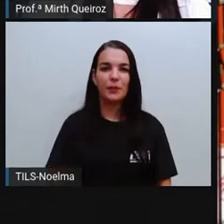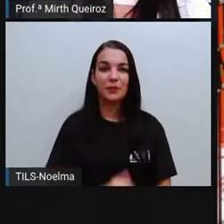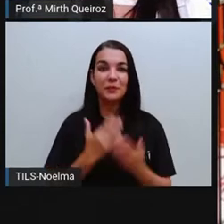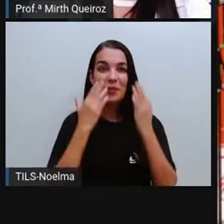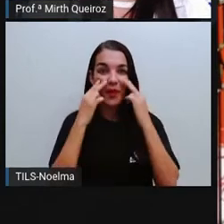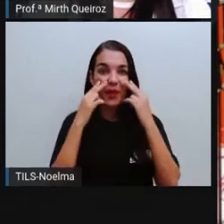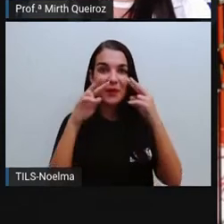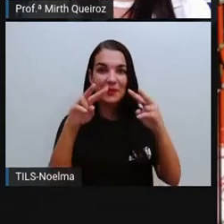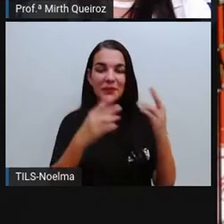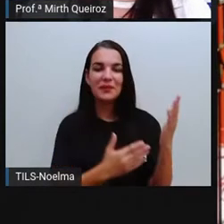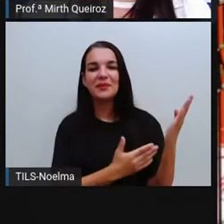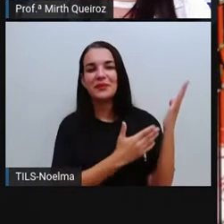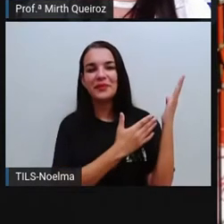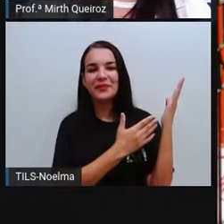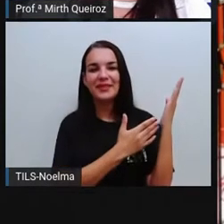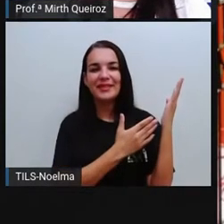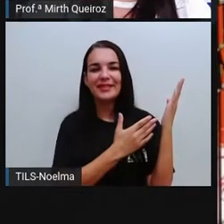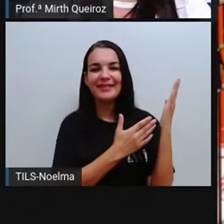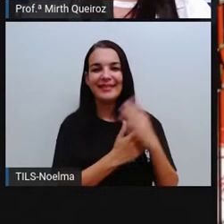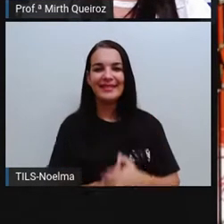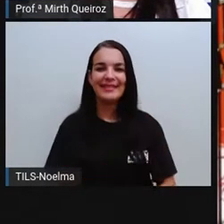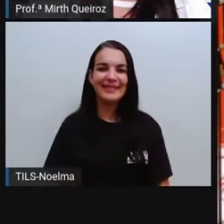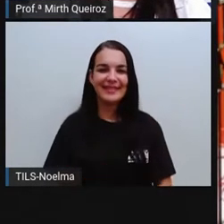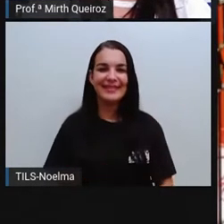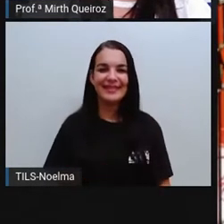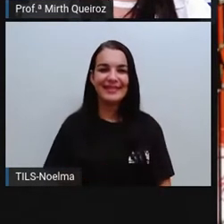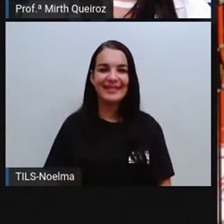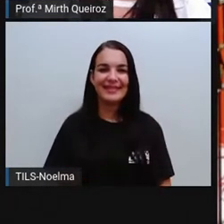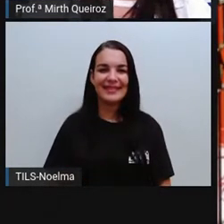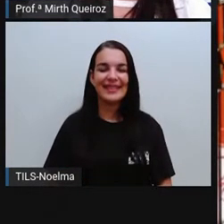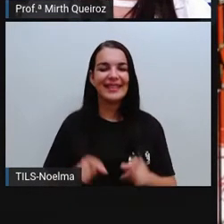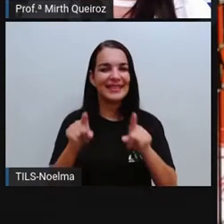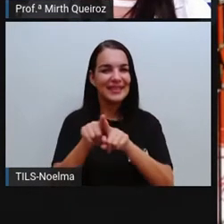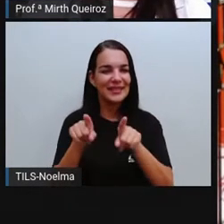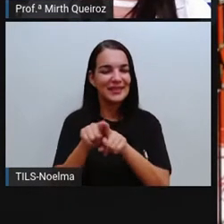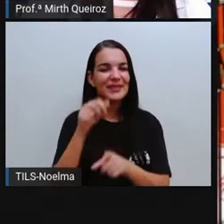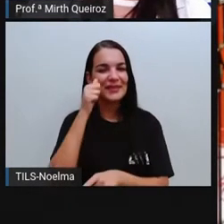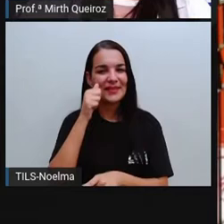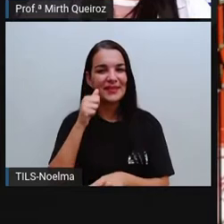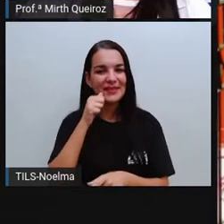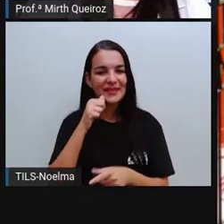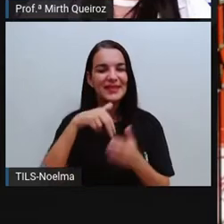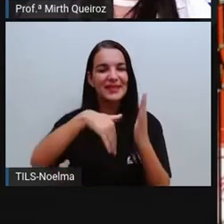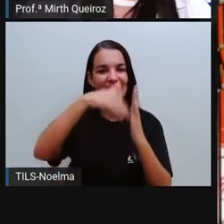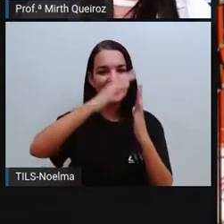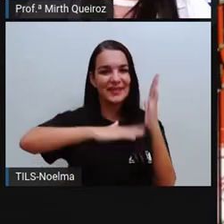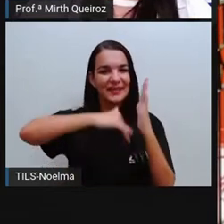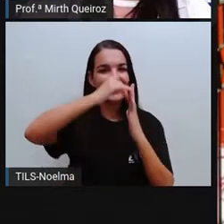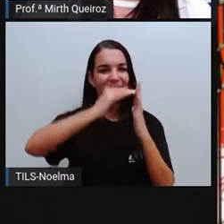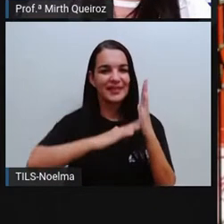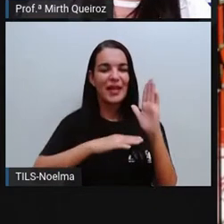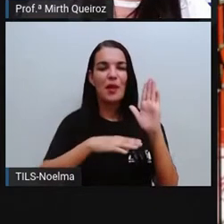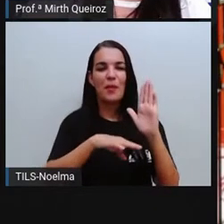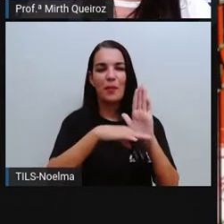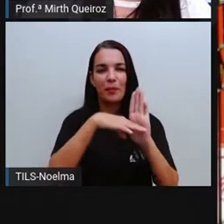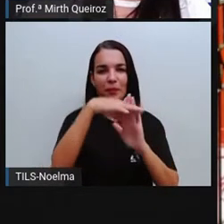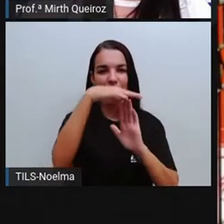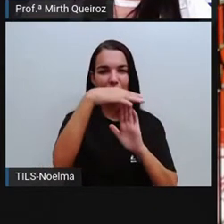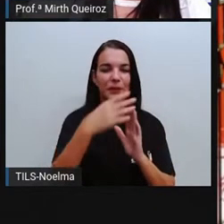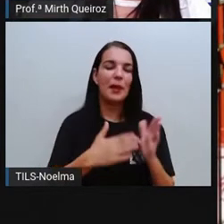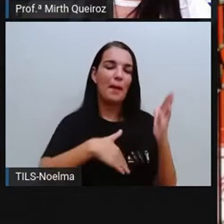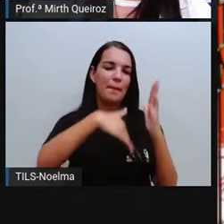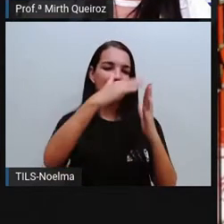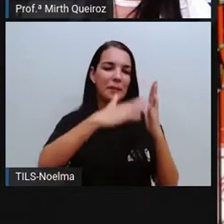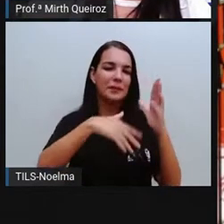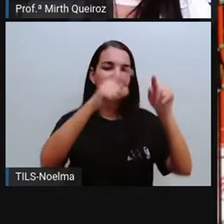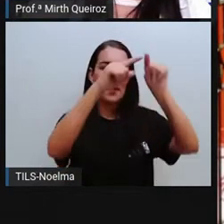E aqui a gente tem uma outra imagem aí, que foi feito a partir desse projeto, né? Pinturas à parede,